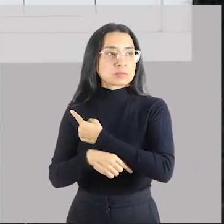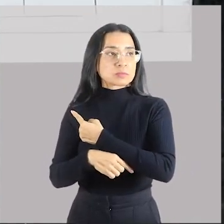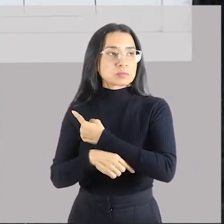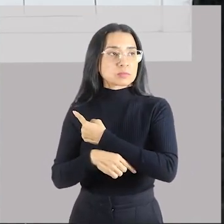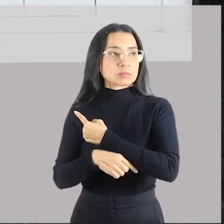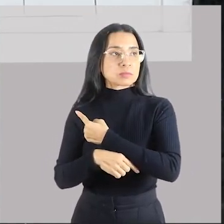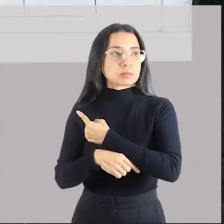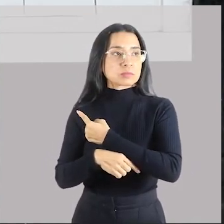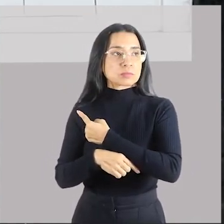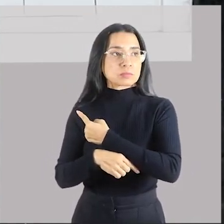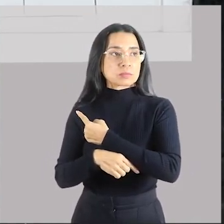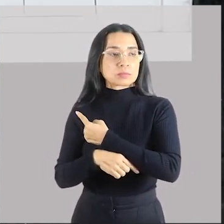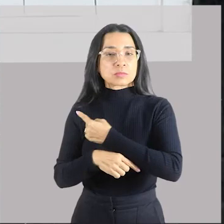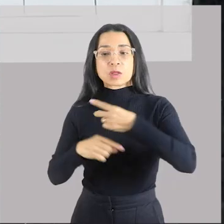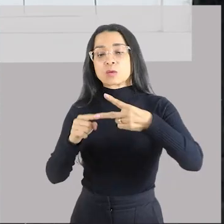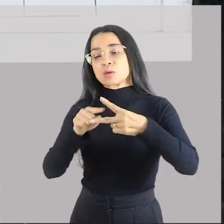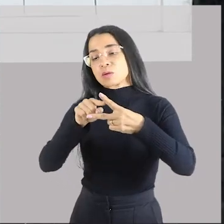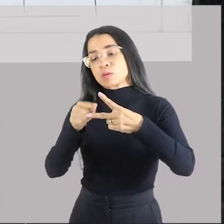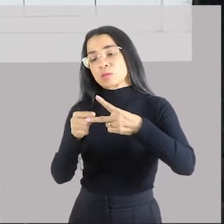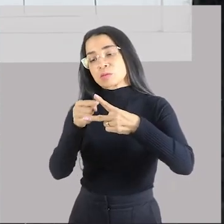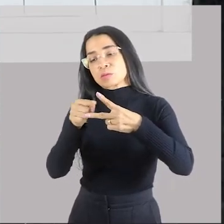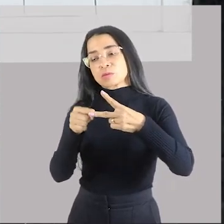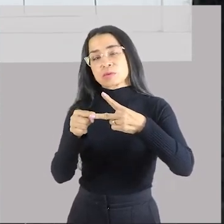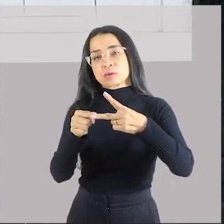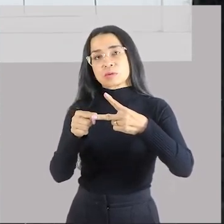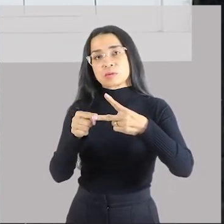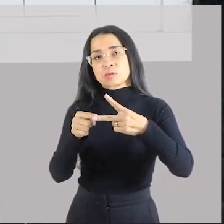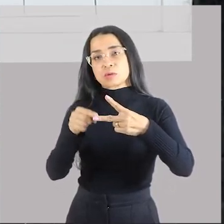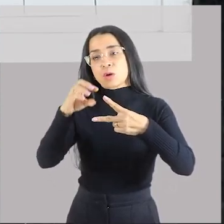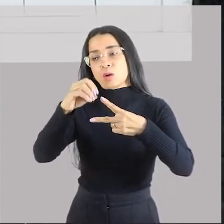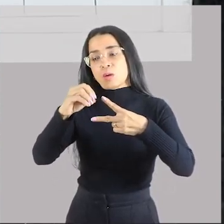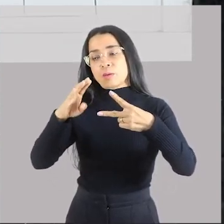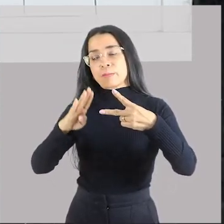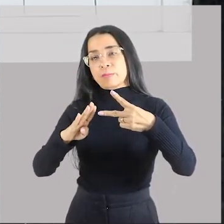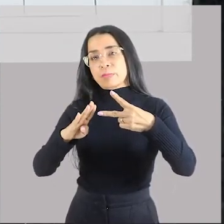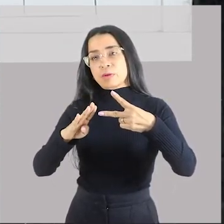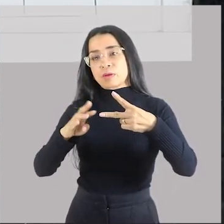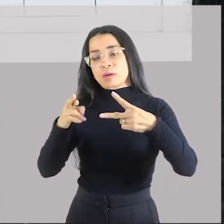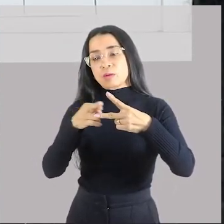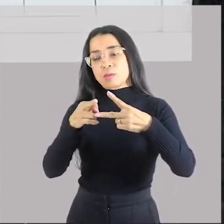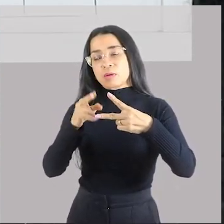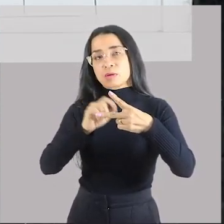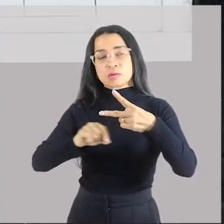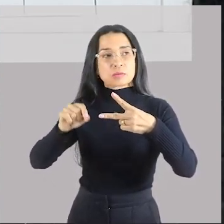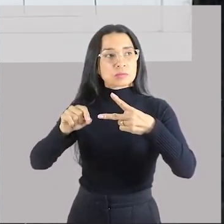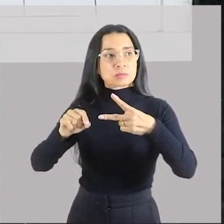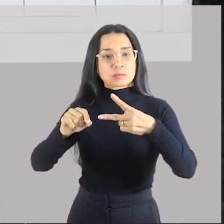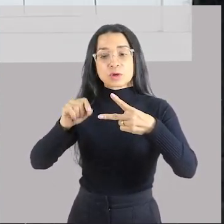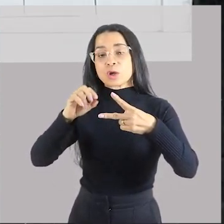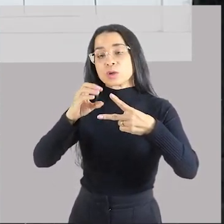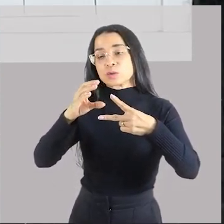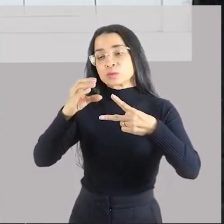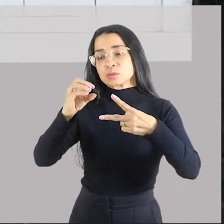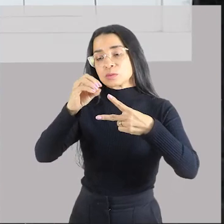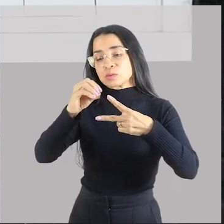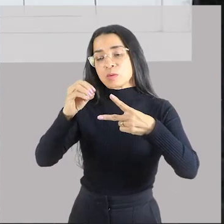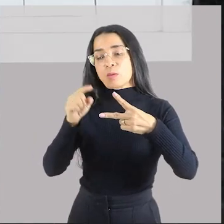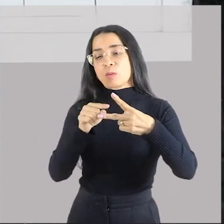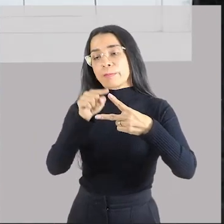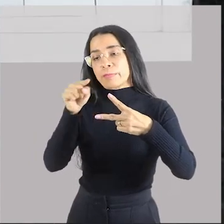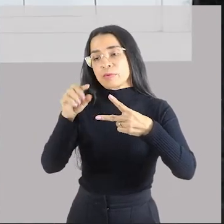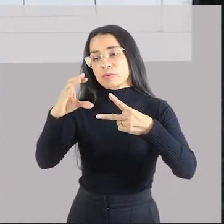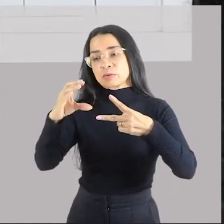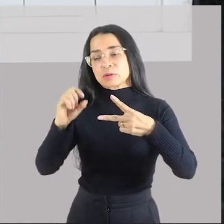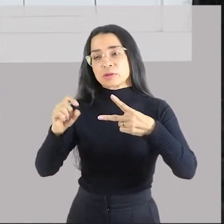central. Até porque de O para B é um raio e de O para C também é outro raio. Como